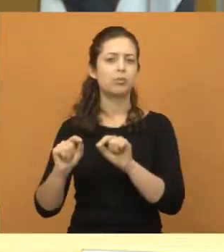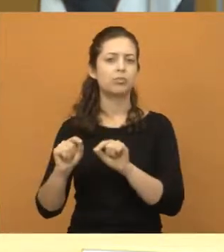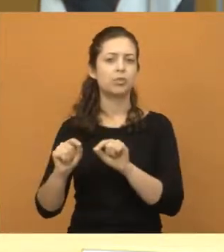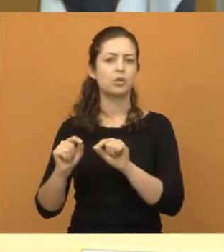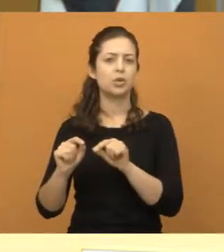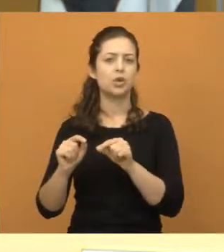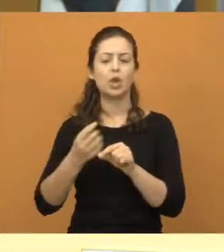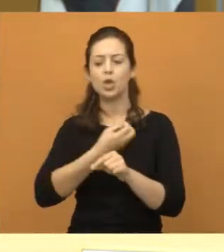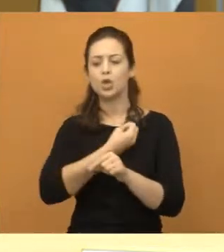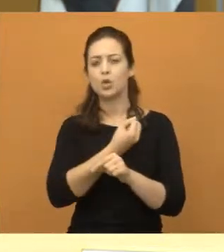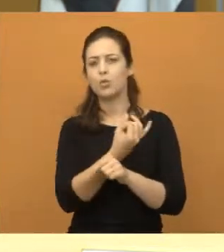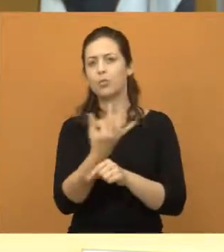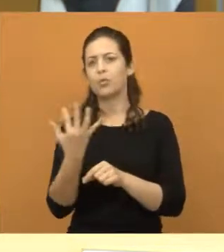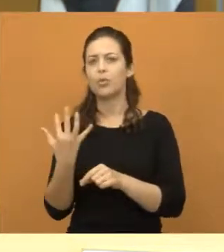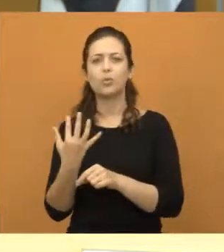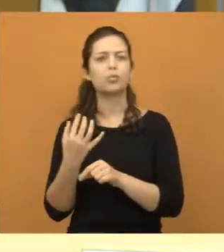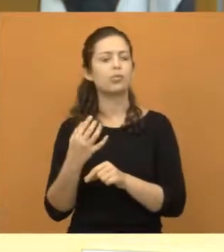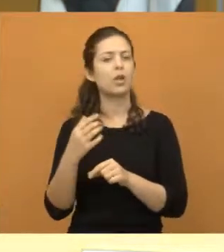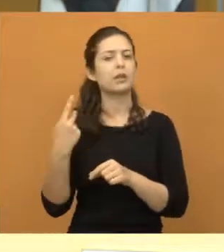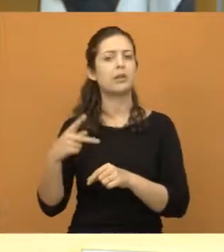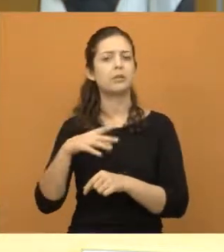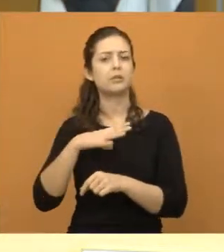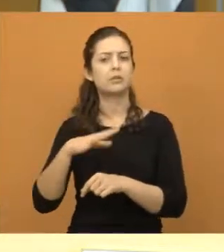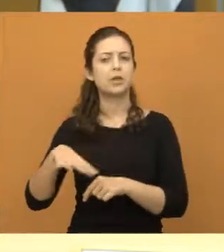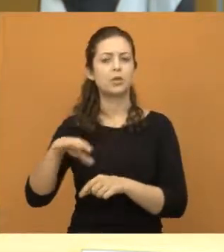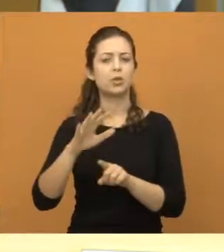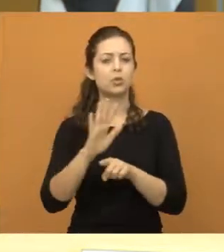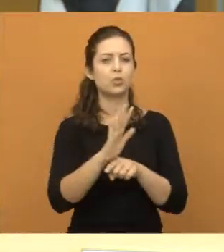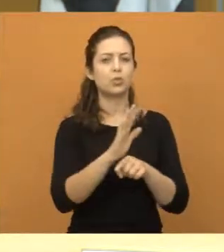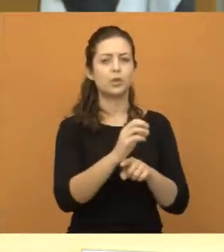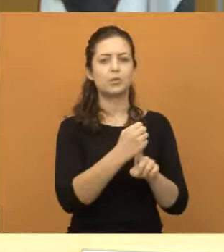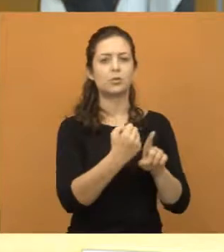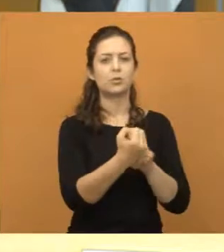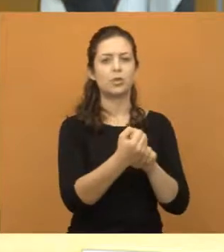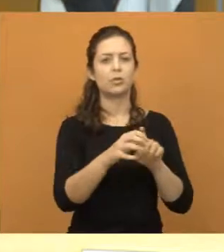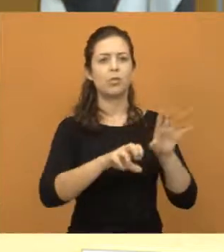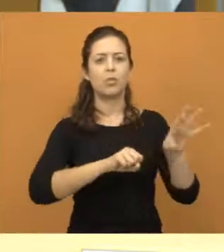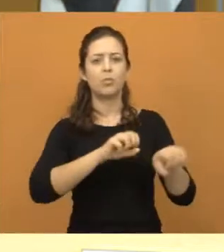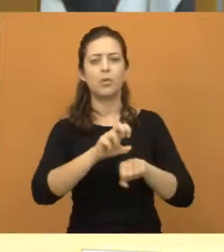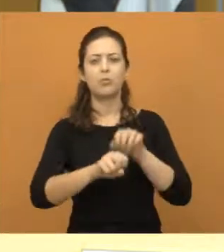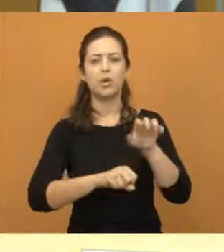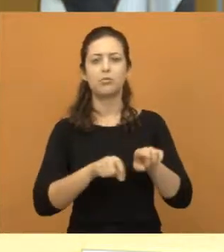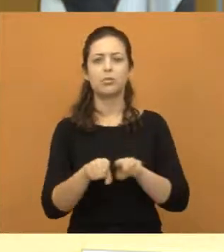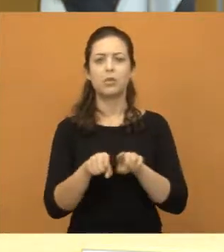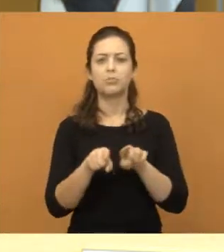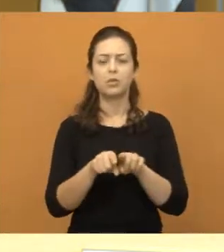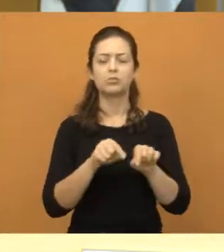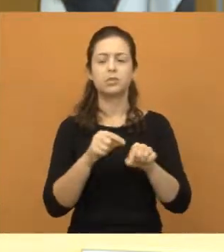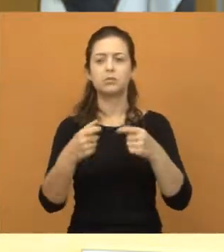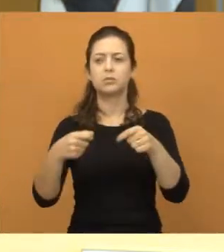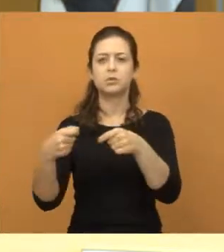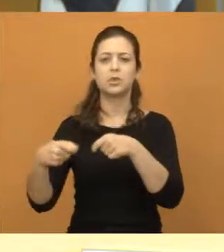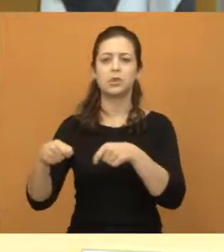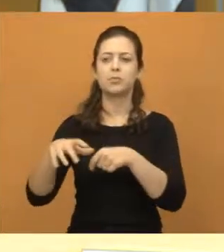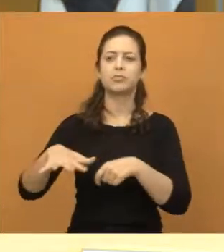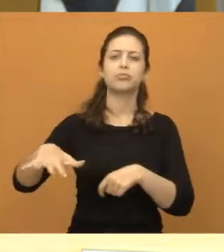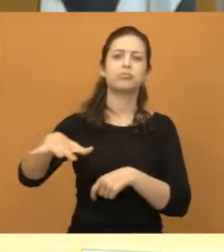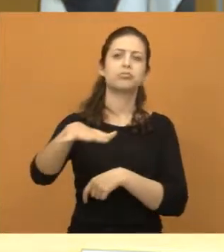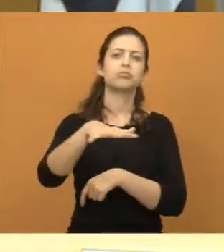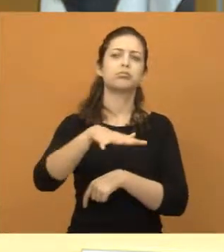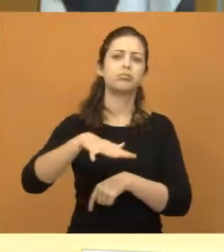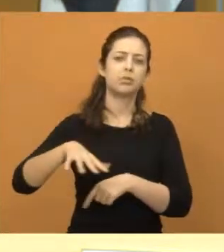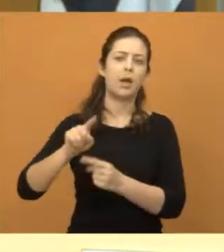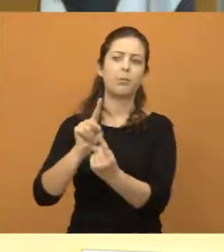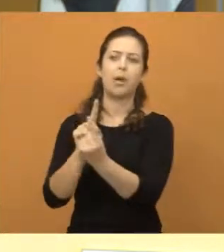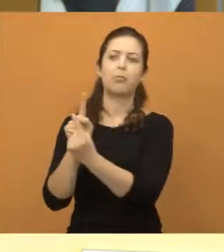com todo o numerário da autarquia e o assistente social atende diretamente às necessidades da população.